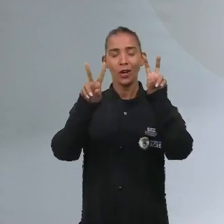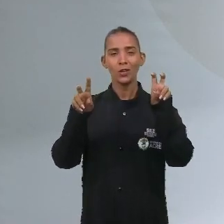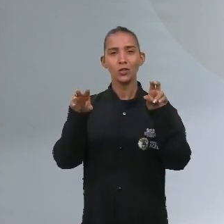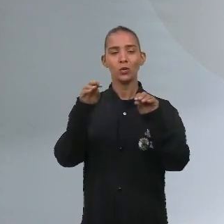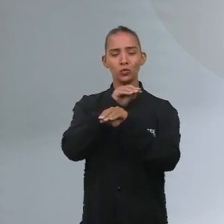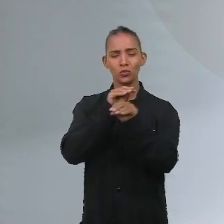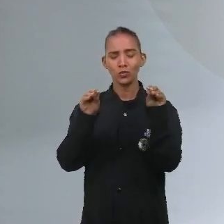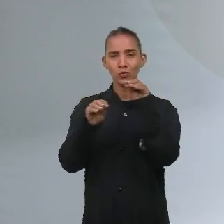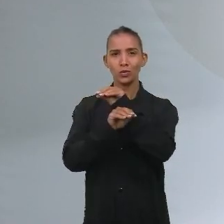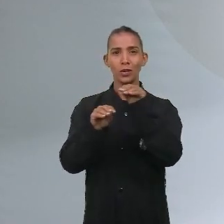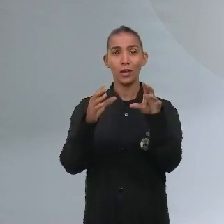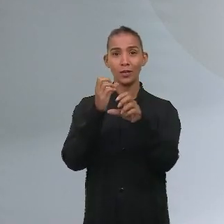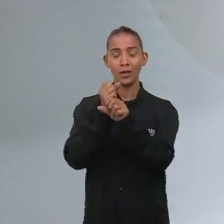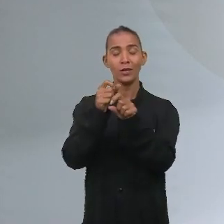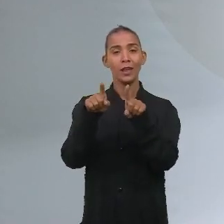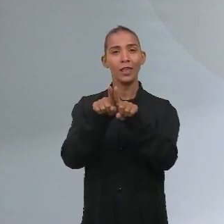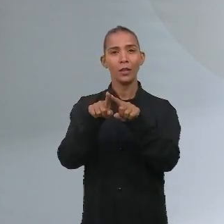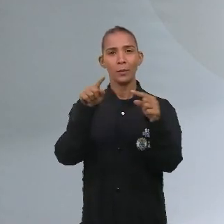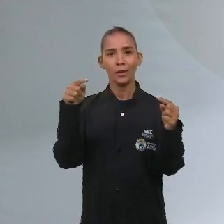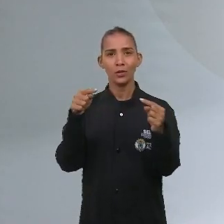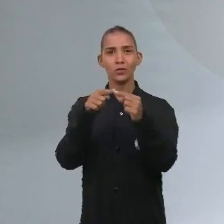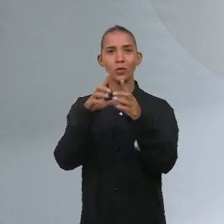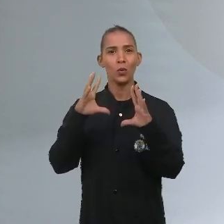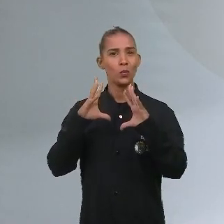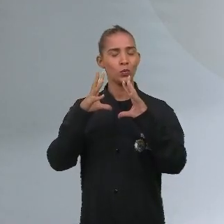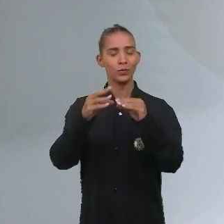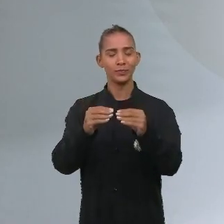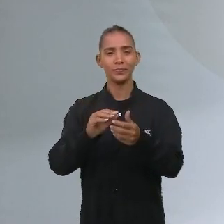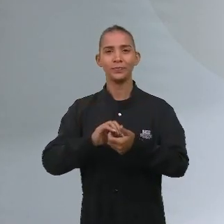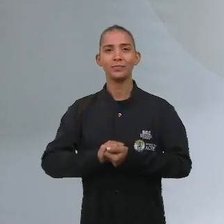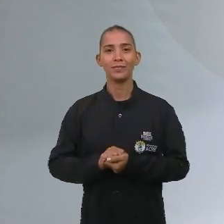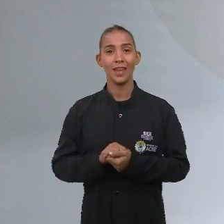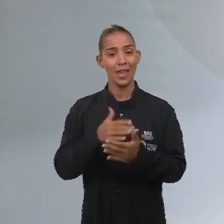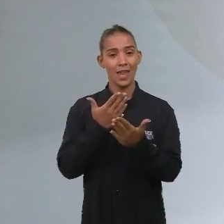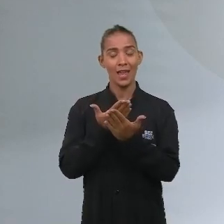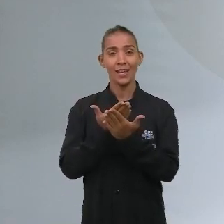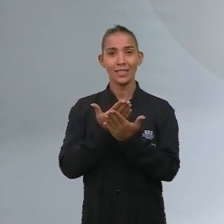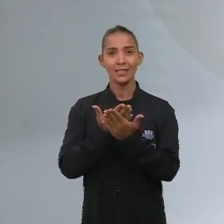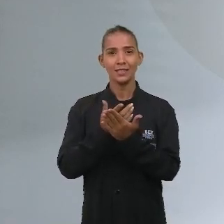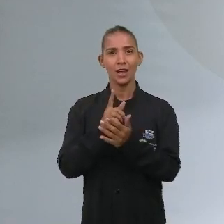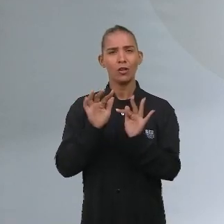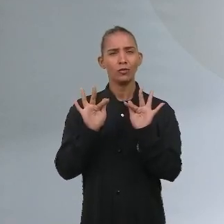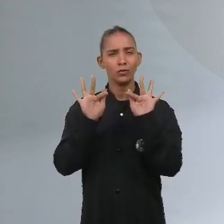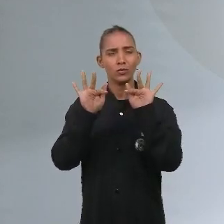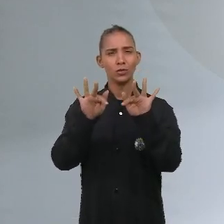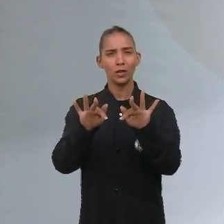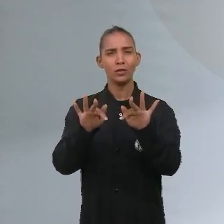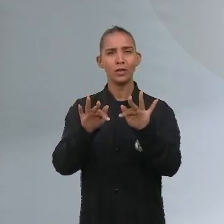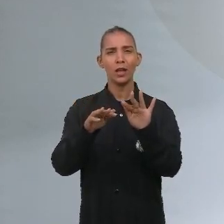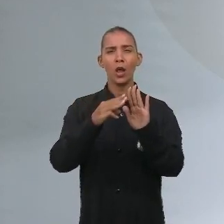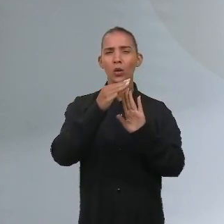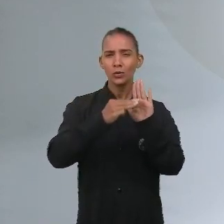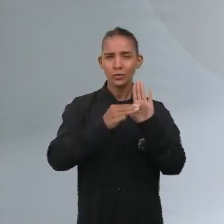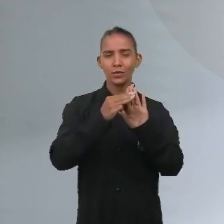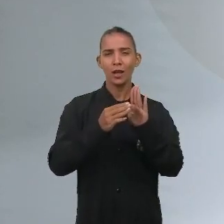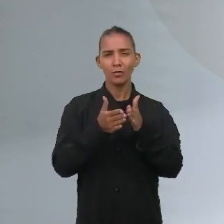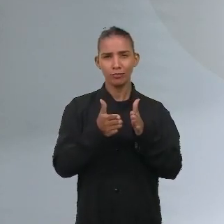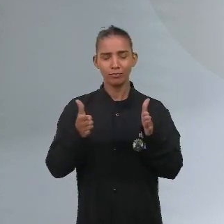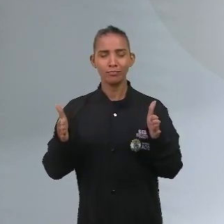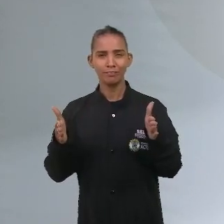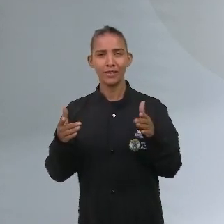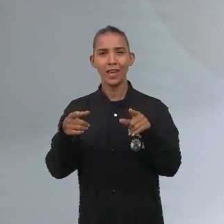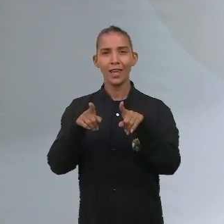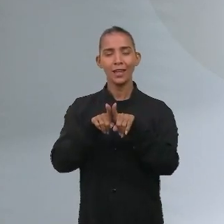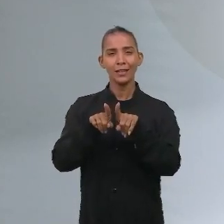circulares e as combinações completas. E essa aula finaliza essa parte de método de contagem